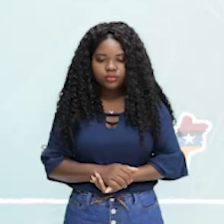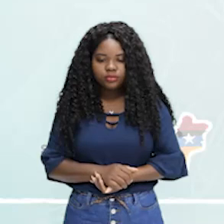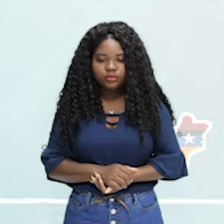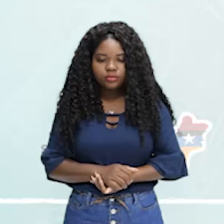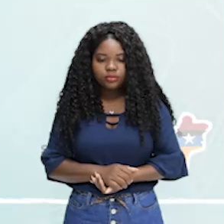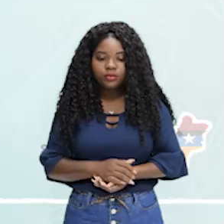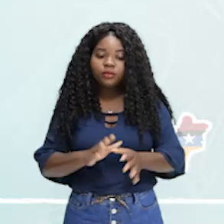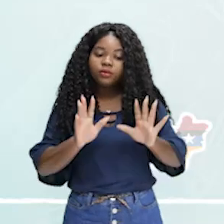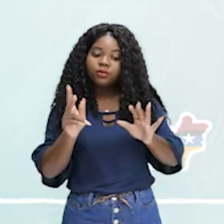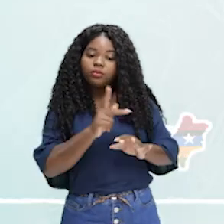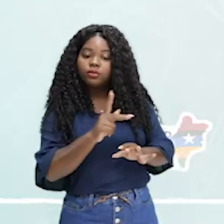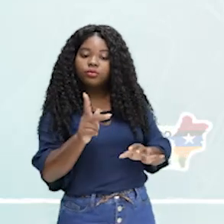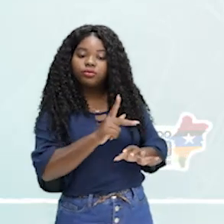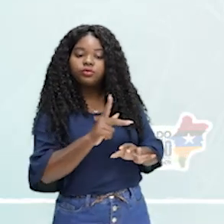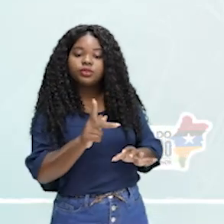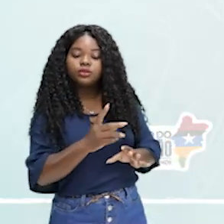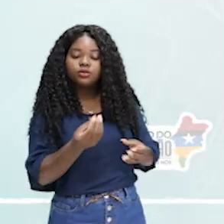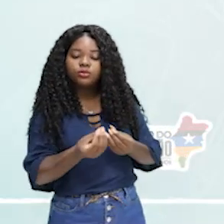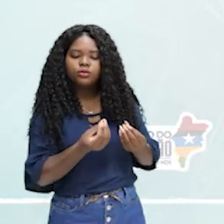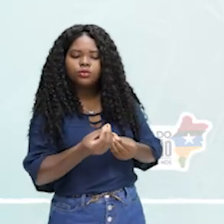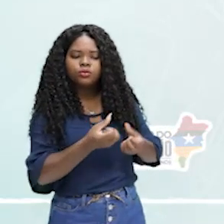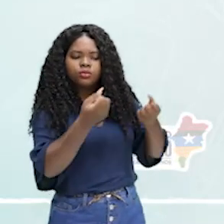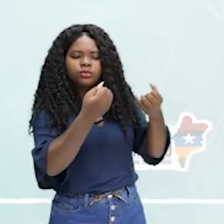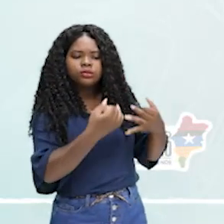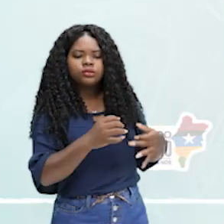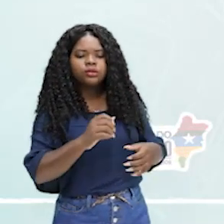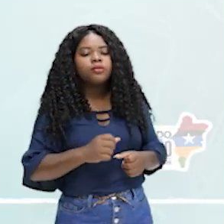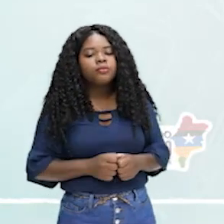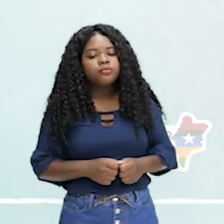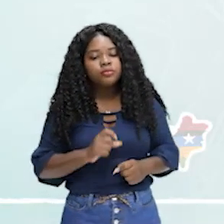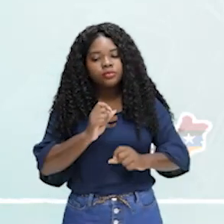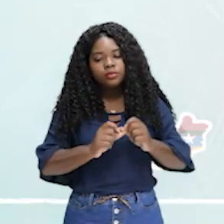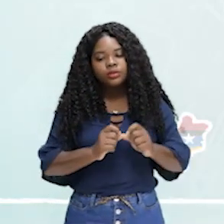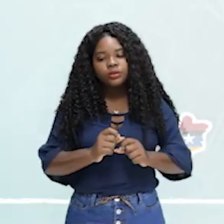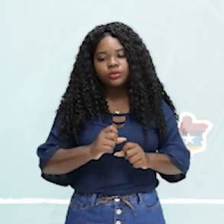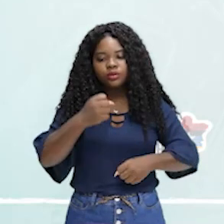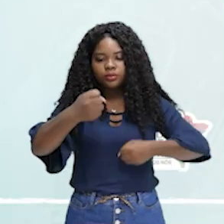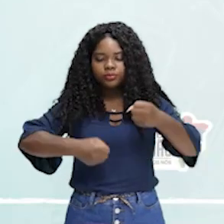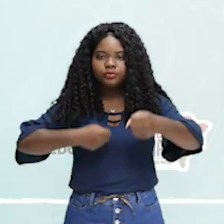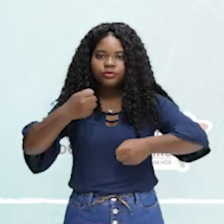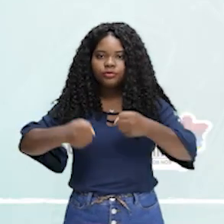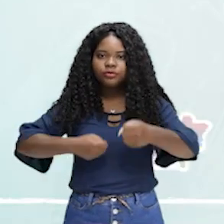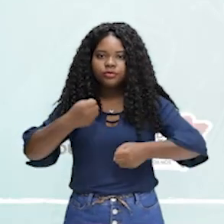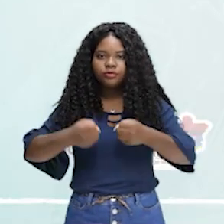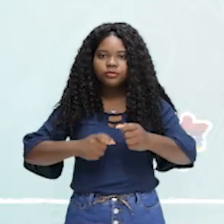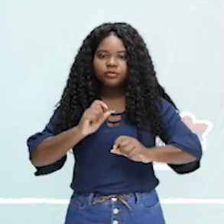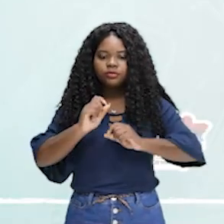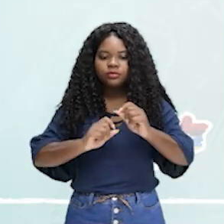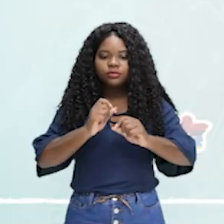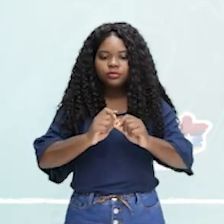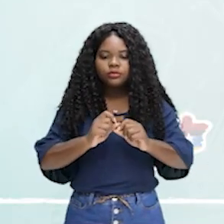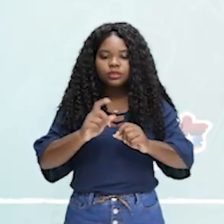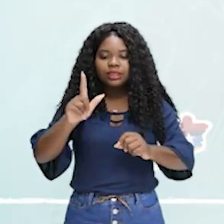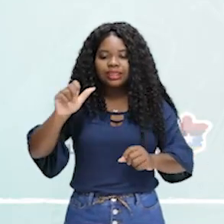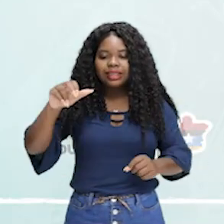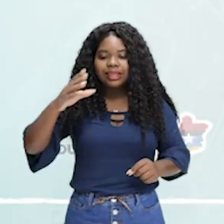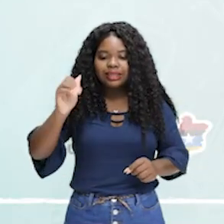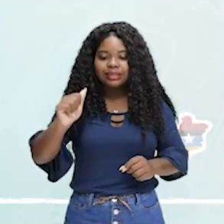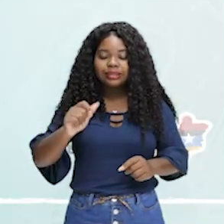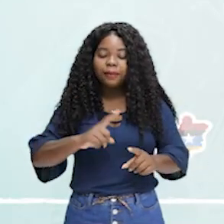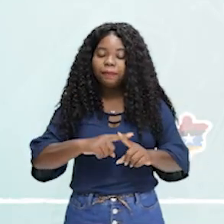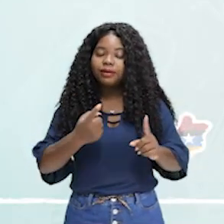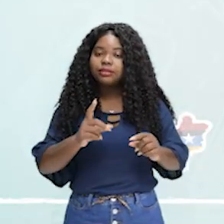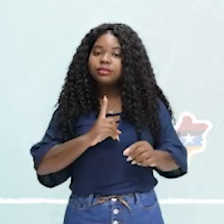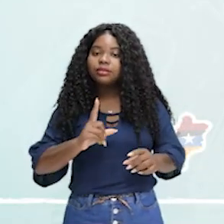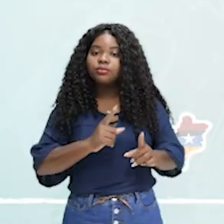Opa, professor, o senhor falou ainda há pouco no atletismo, arremessar e lançar. Mas lá eu falava de marcas, de distâncias.